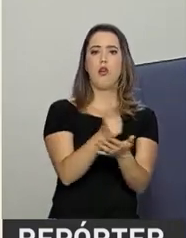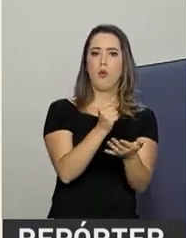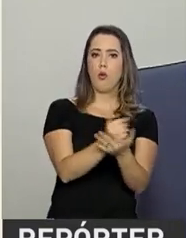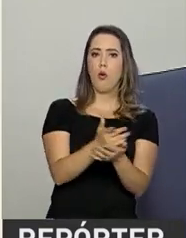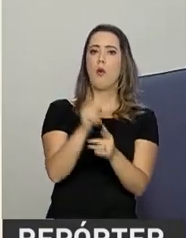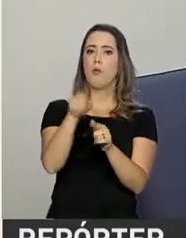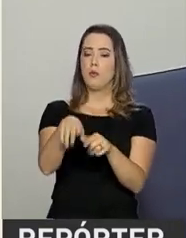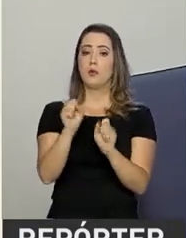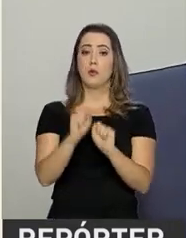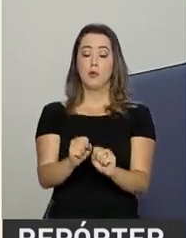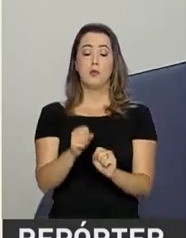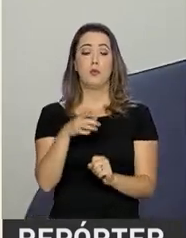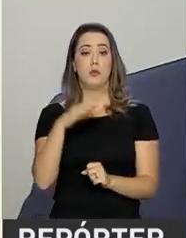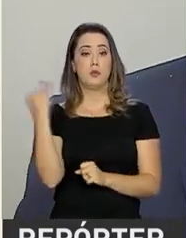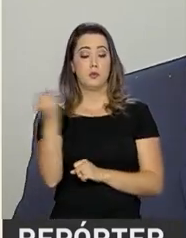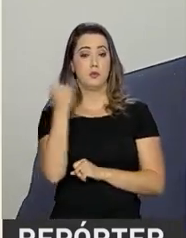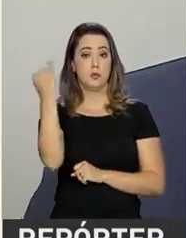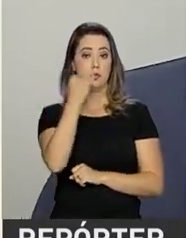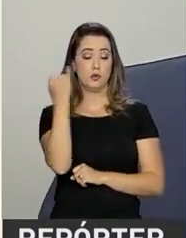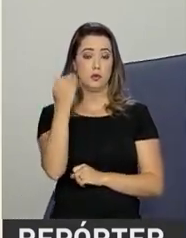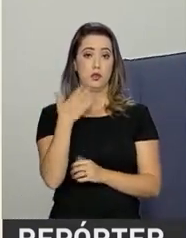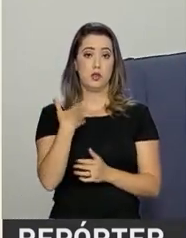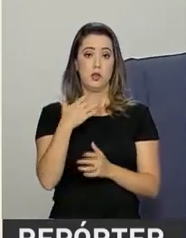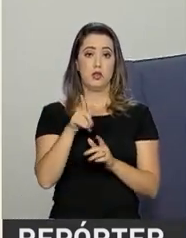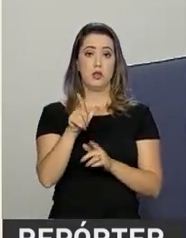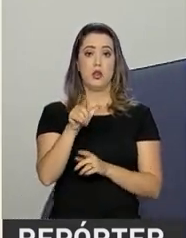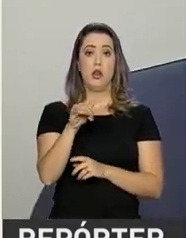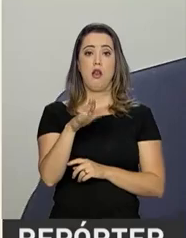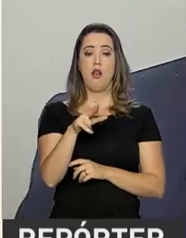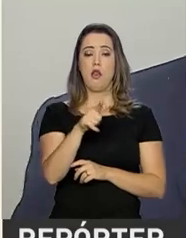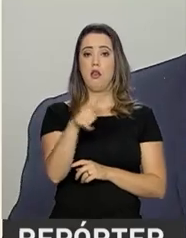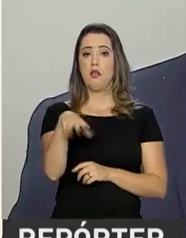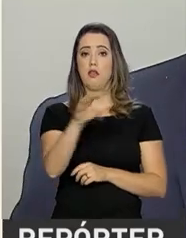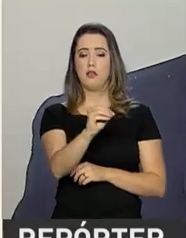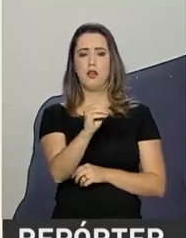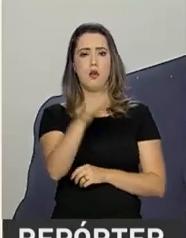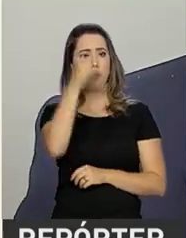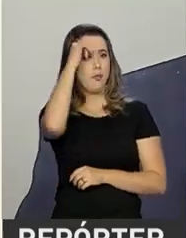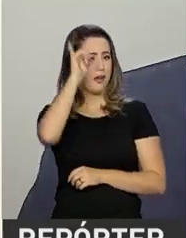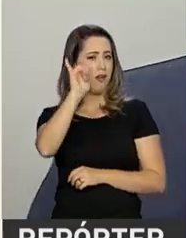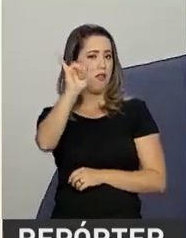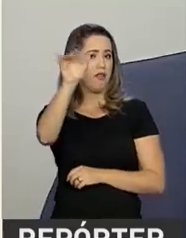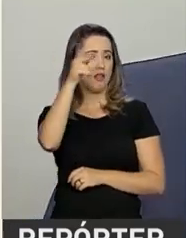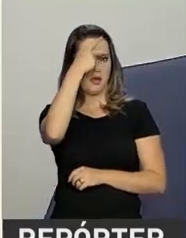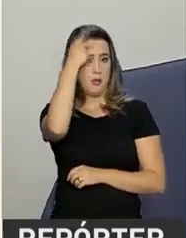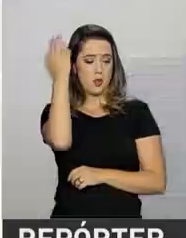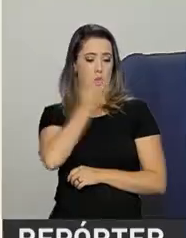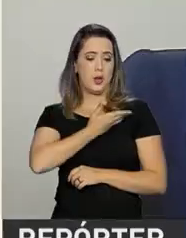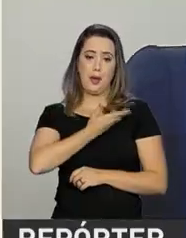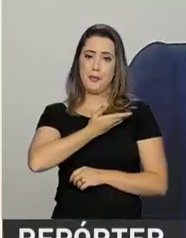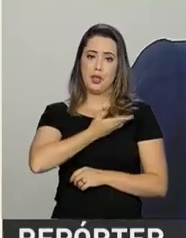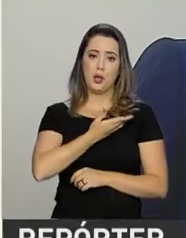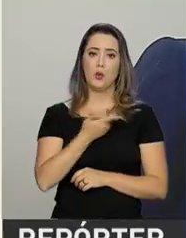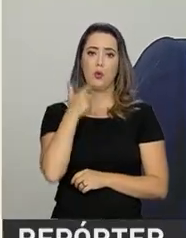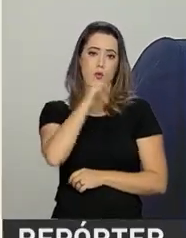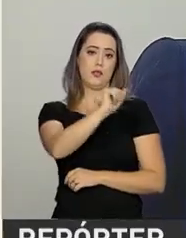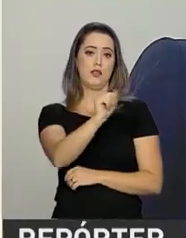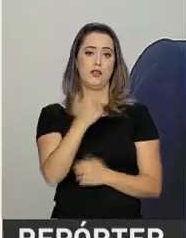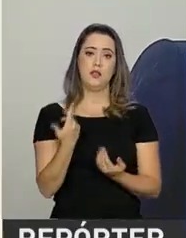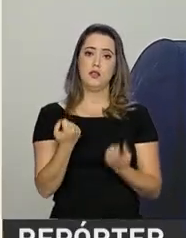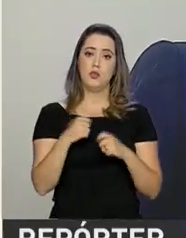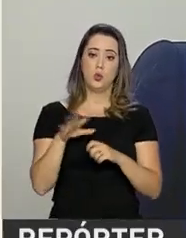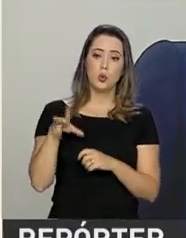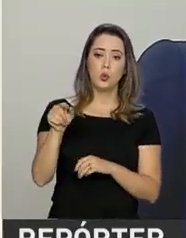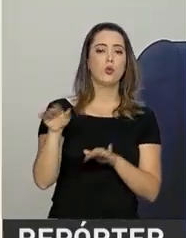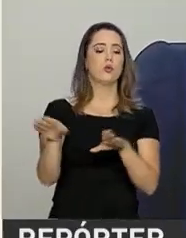referência e evite é apadrinhamentos privilegiamento c privilégios têm a